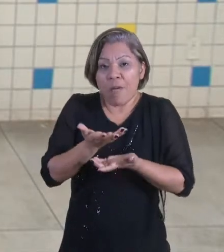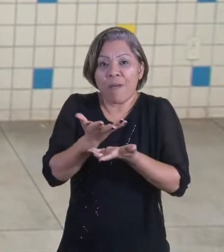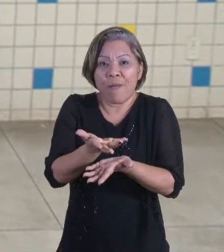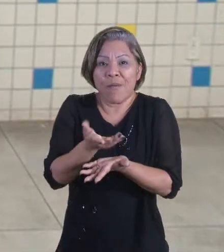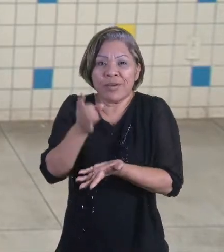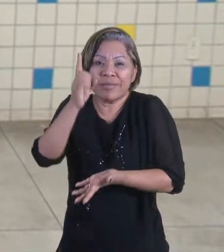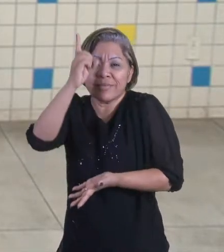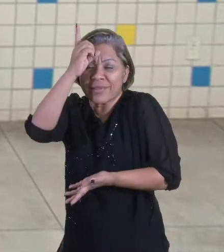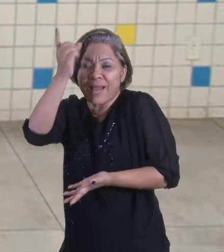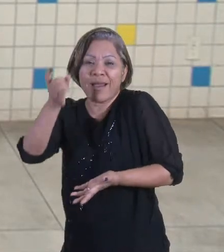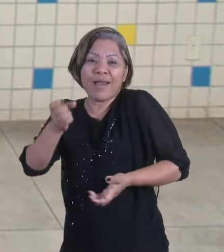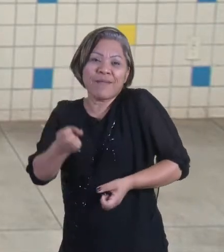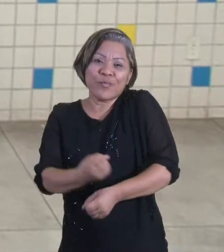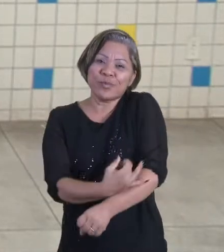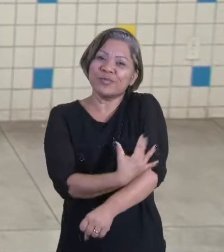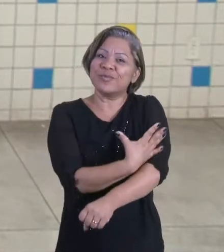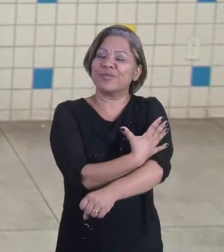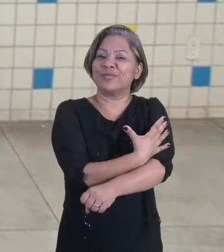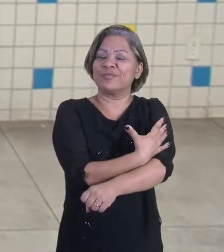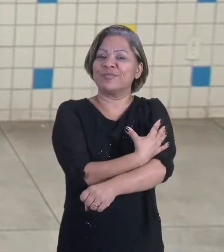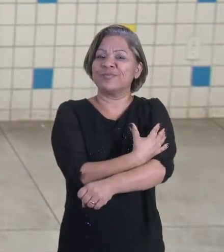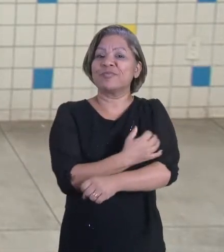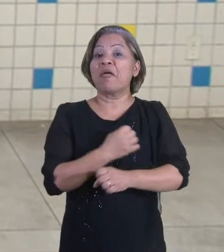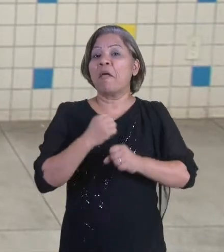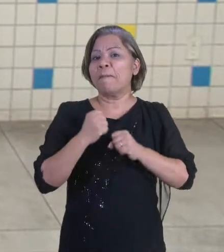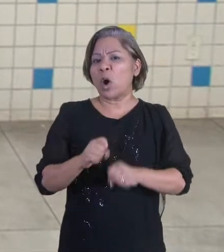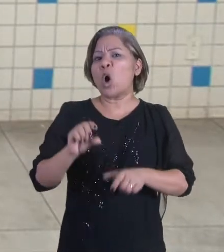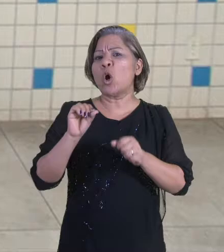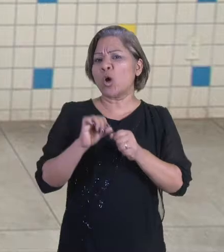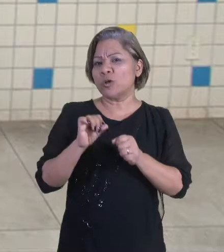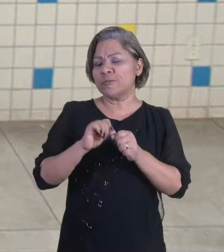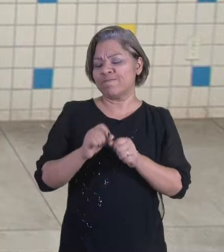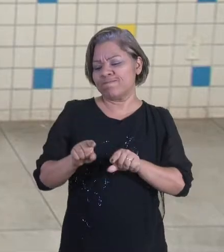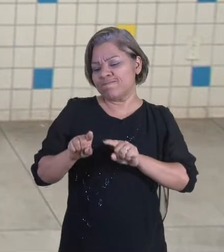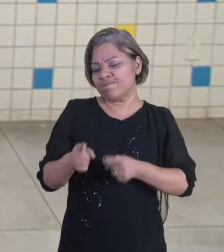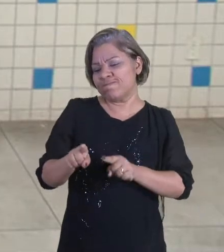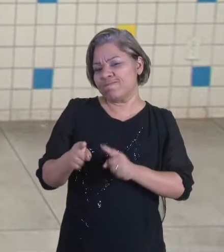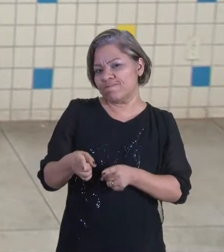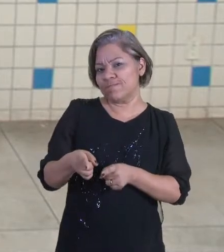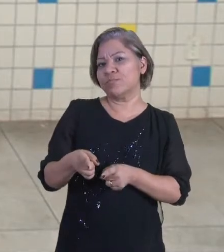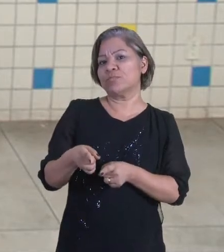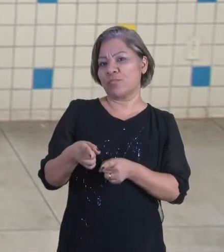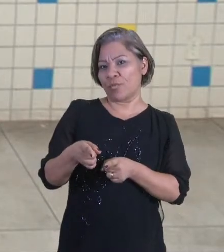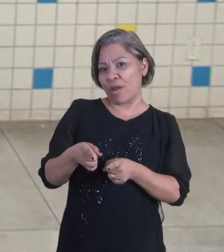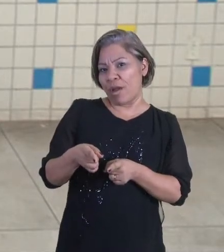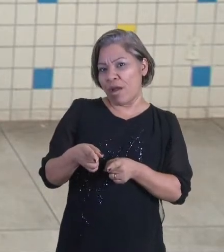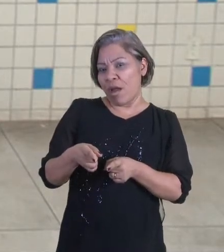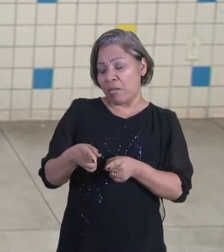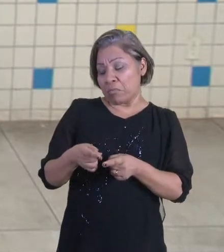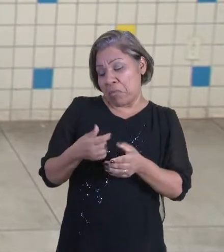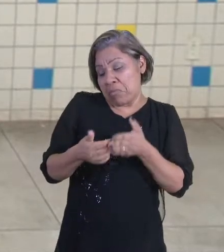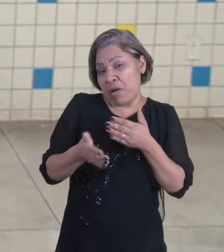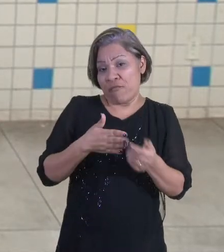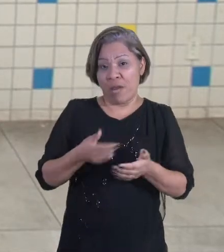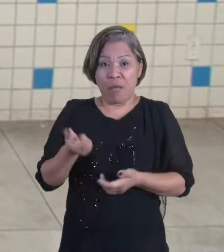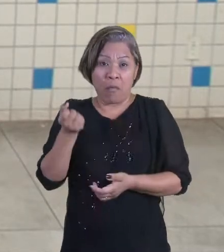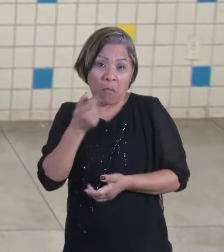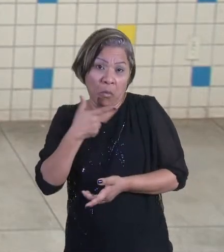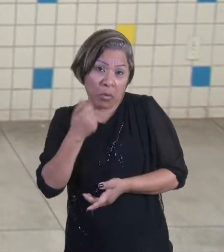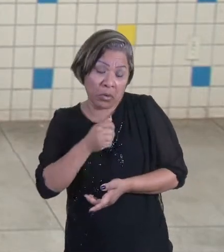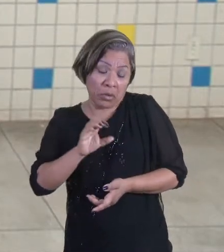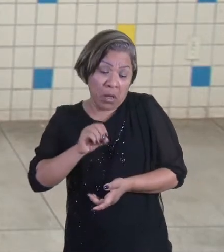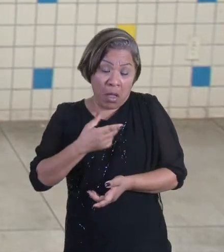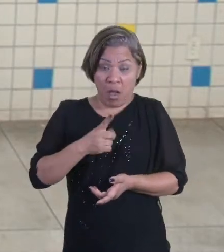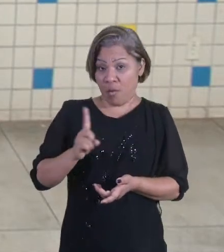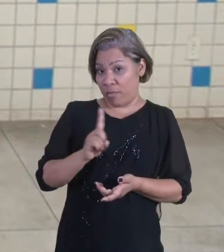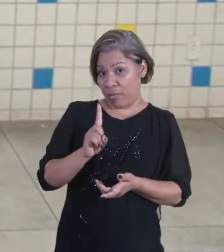suas emoções? Pode até fazer algumas críticas, né? De forma humorística ou não, né? Mas é um texto